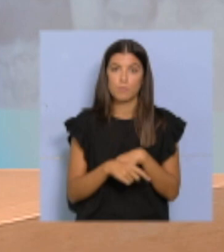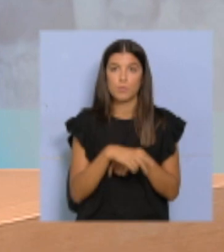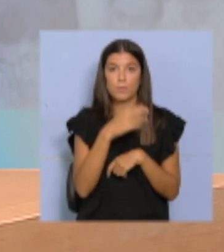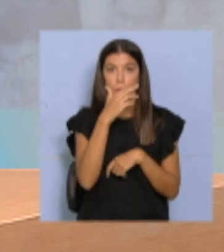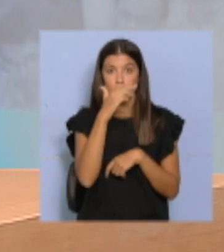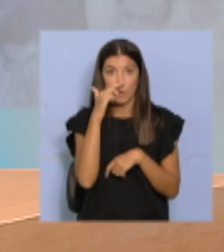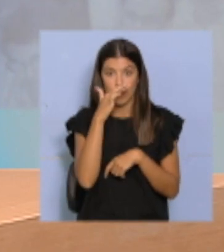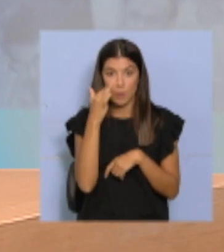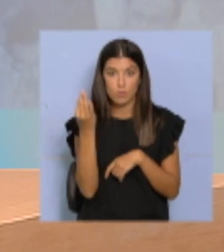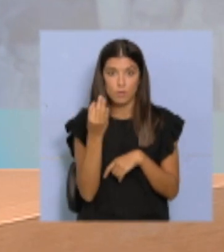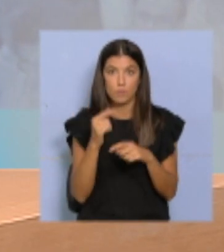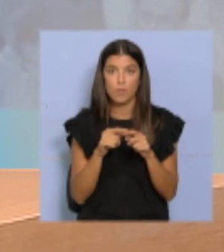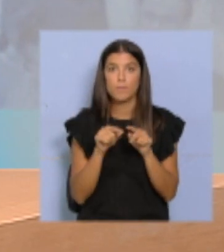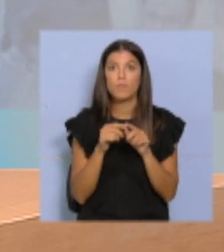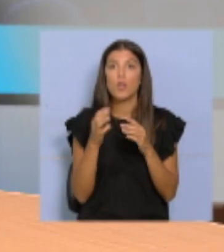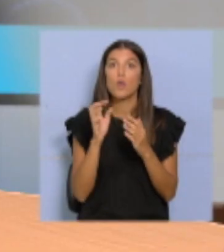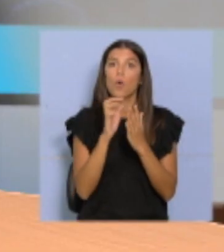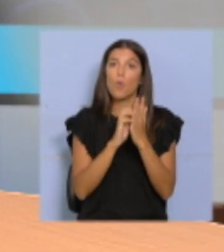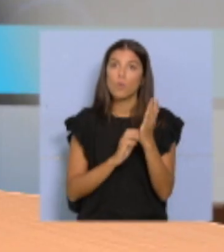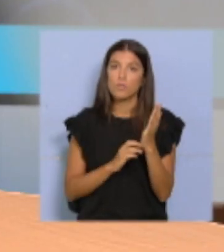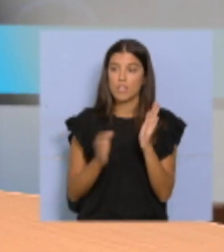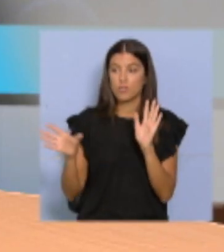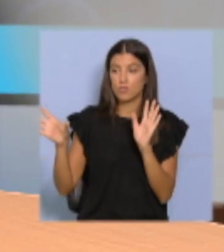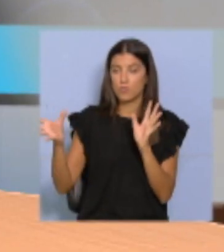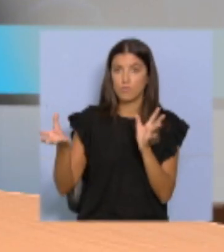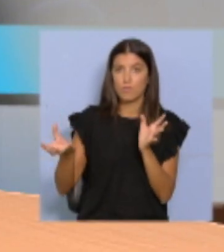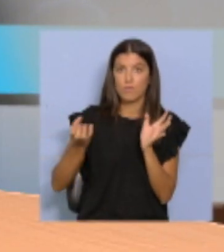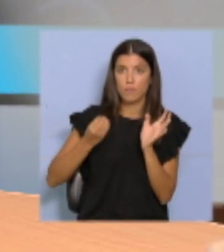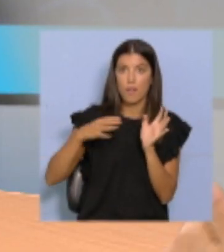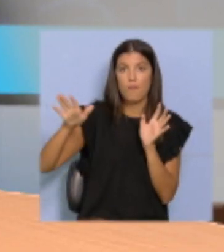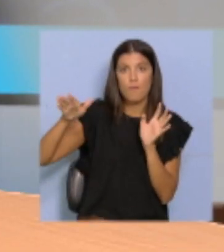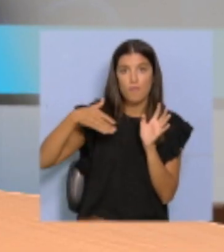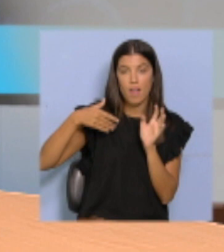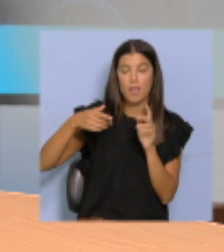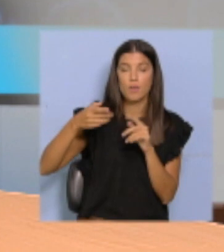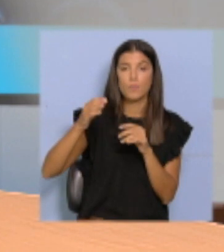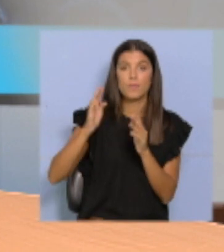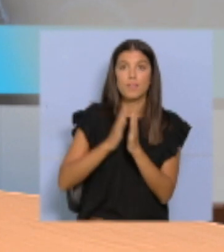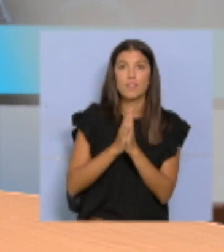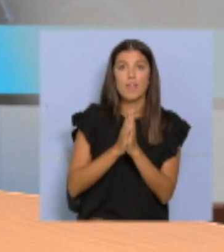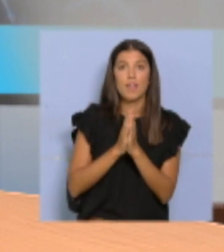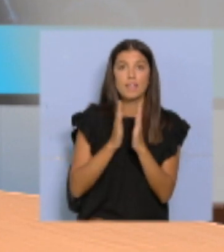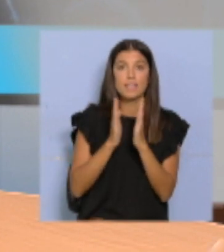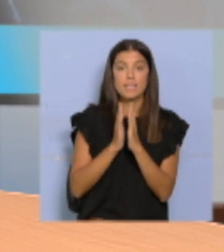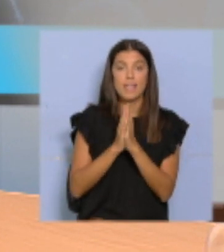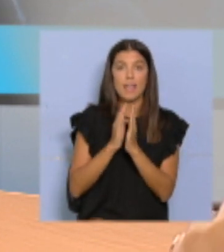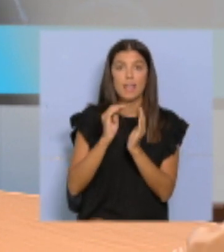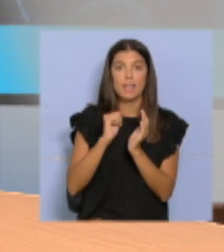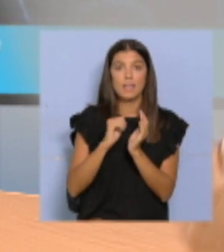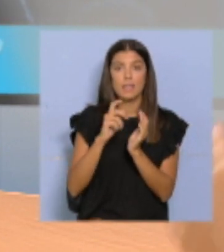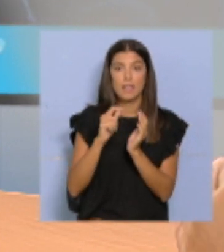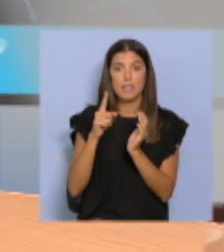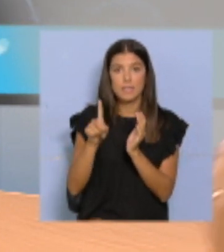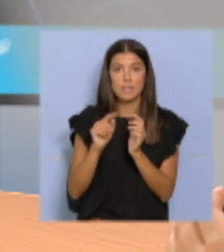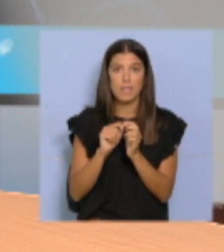por exemplo, uma nota que veio da Santa Sé. Até foi um exemplo que o Otávio Carmo me falava, não é? De repente era não é essa nota, mas ele dizia